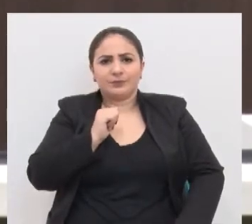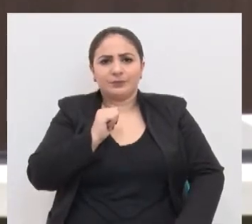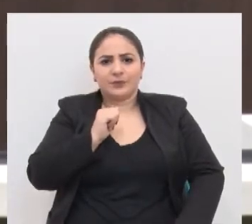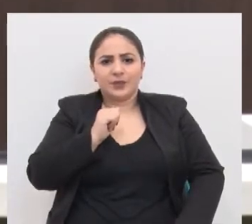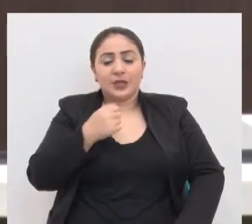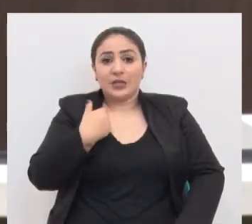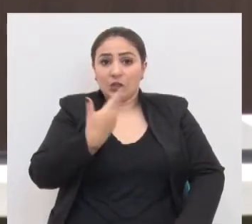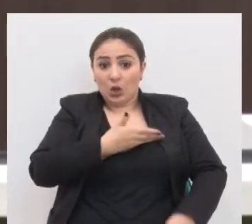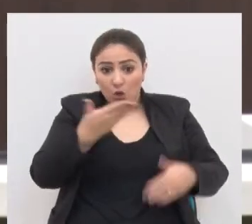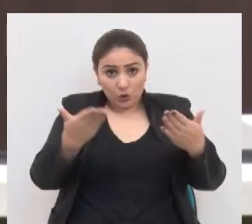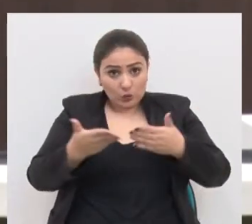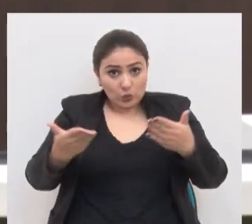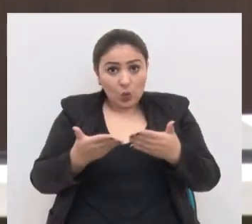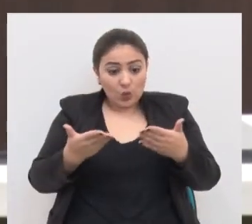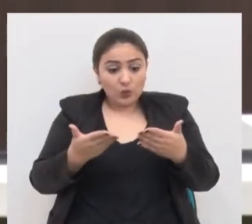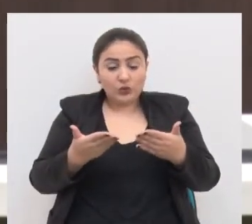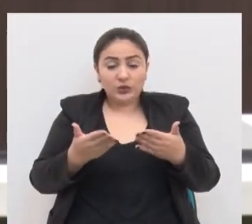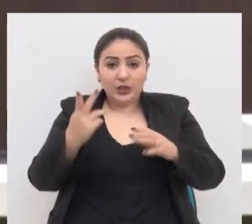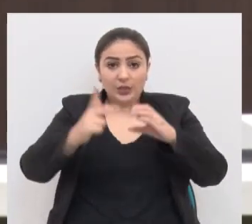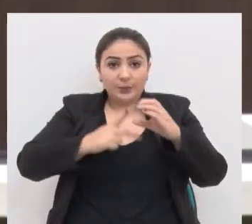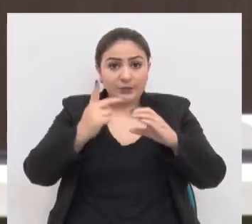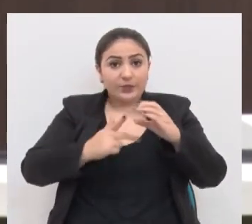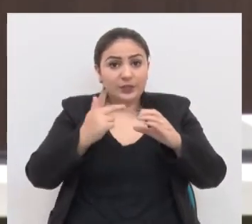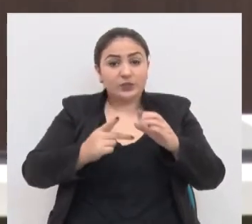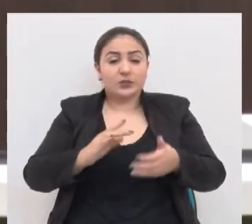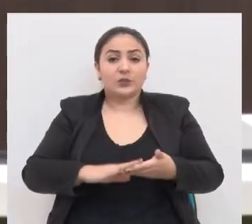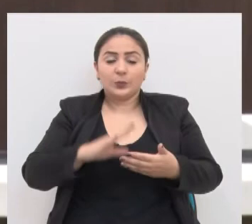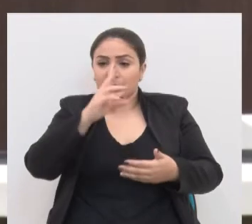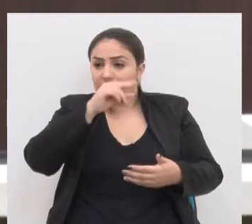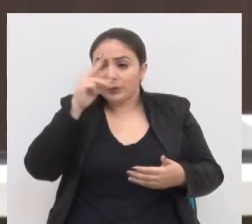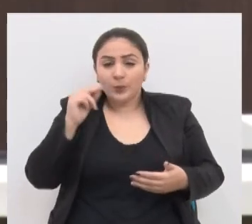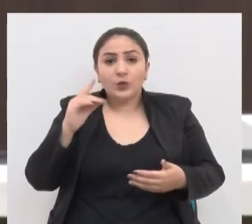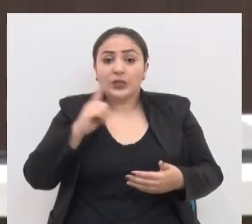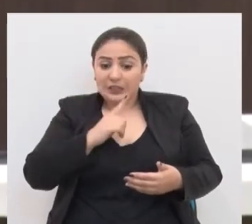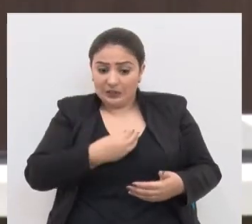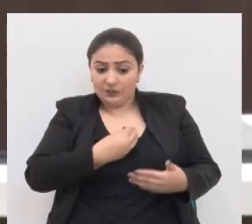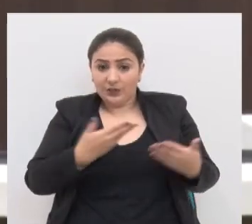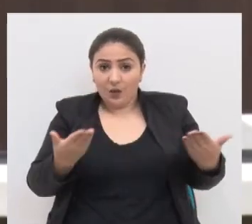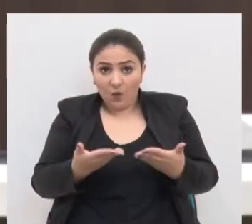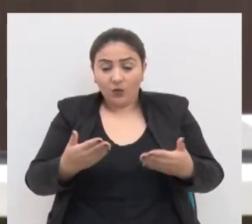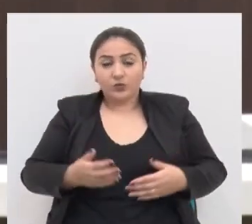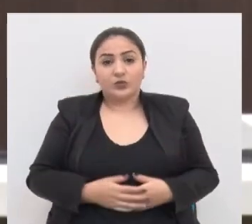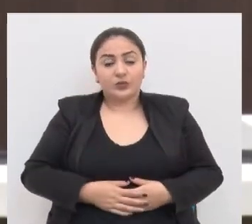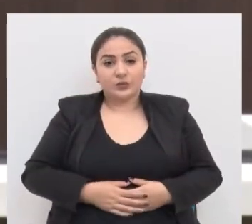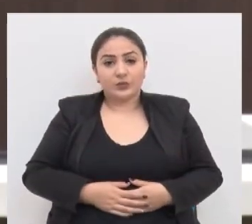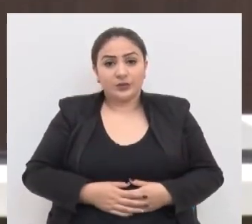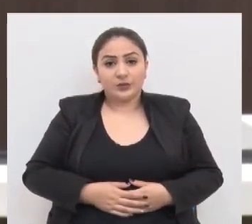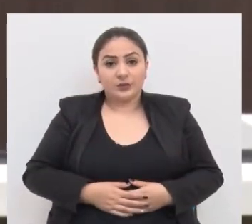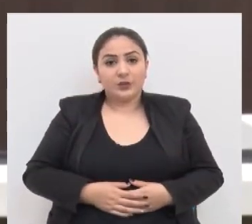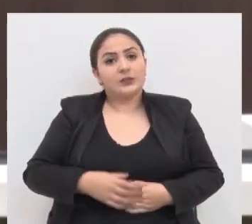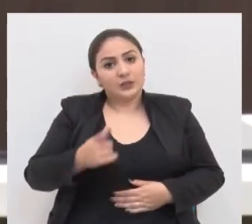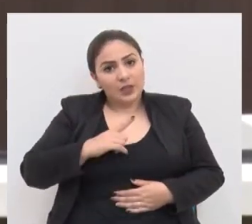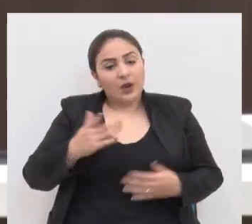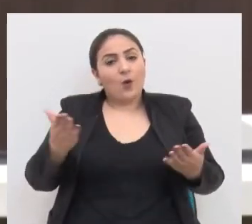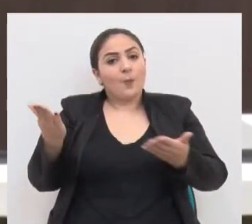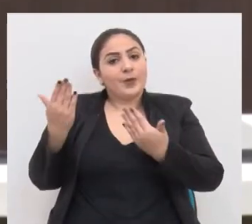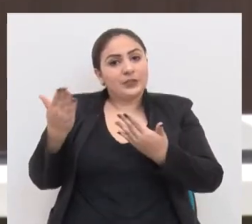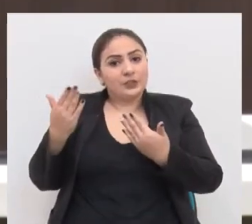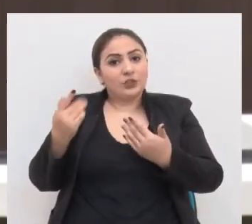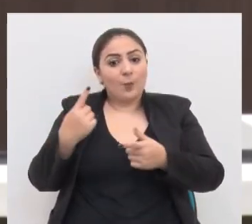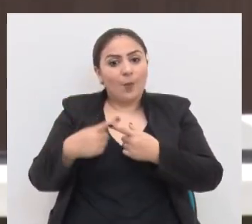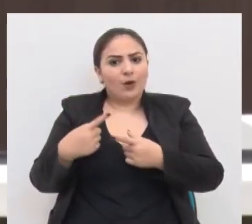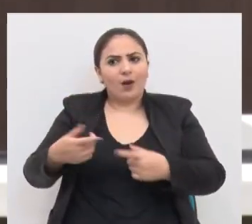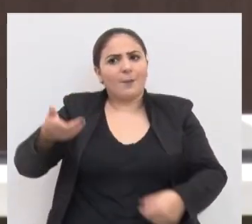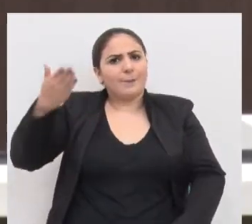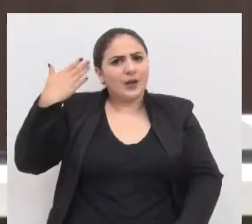e fizeram com que nós hoje, a Câmara de Vereadores, o município, os senhores que estão aqui hoje, estão sendo homenageados,